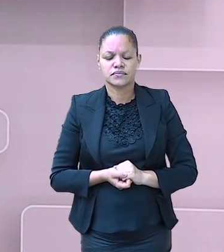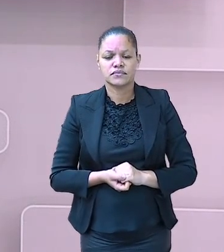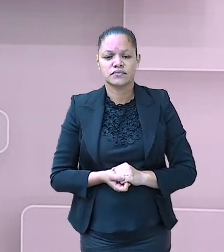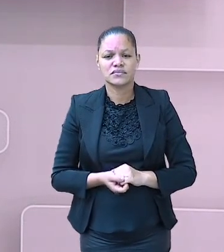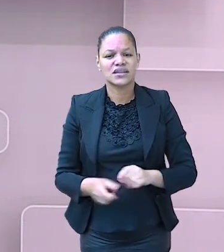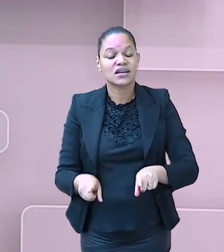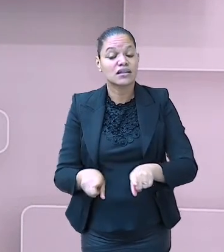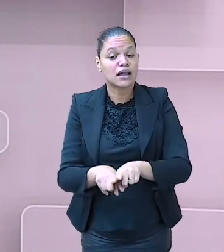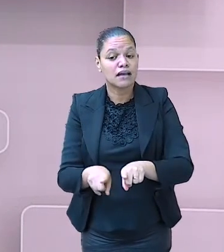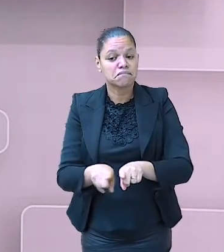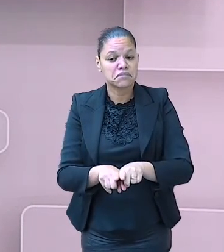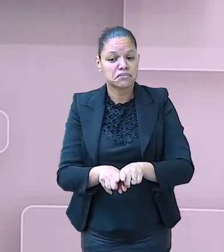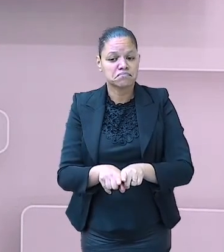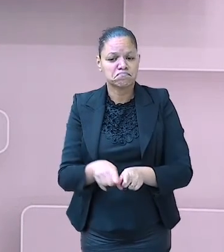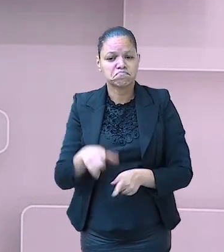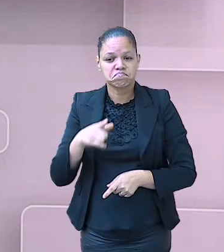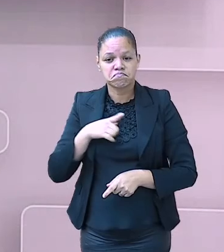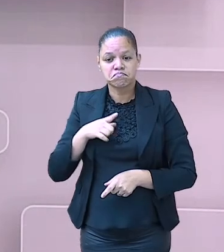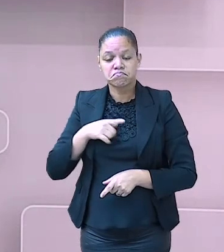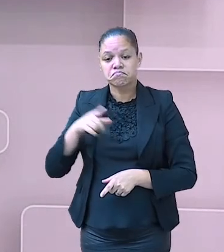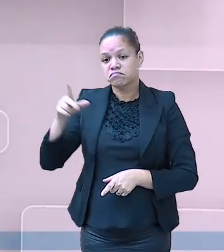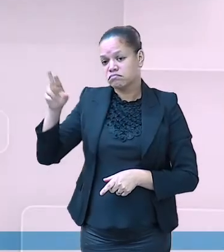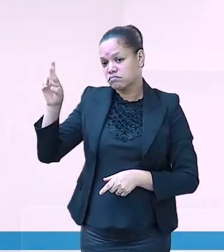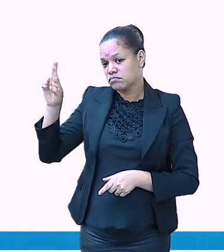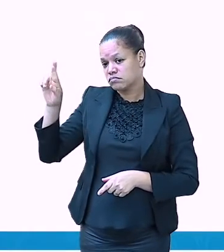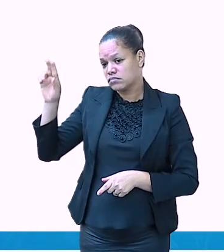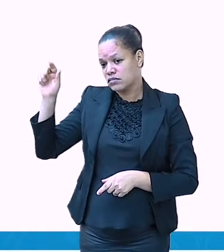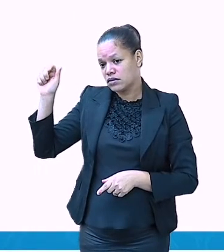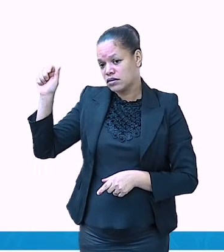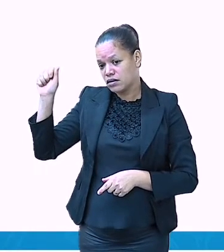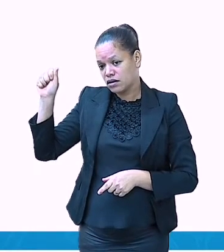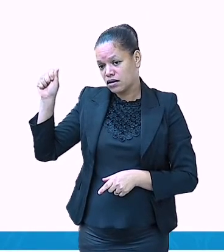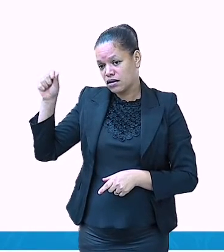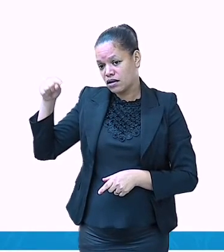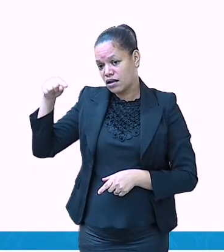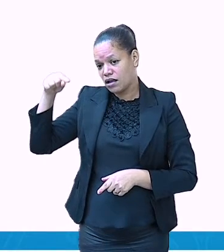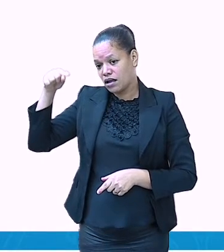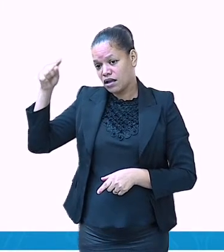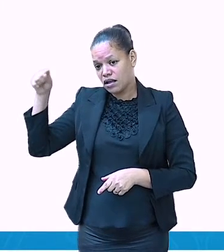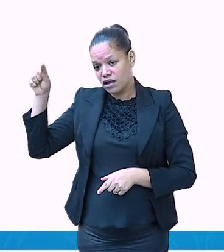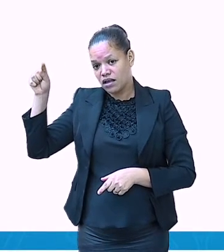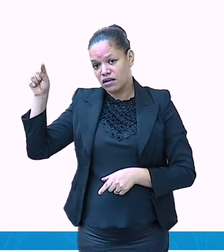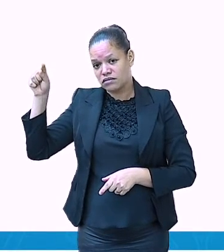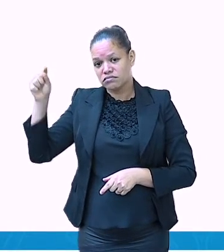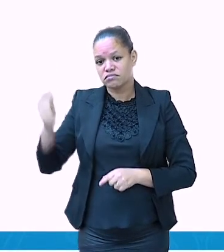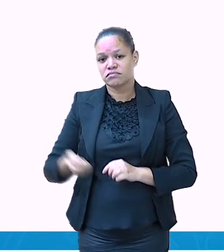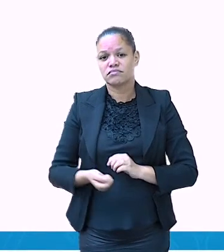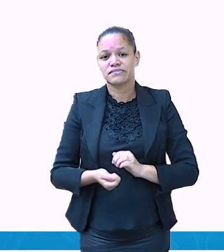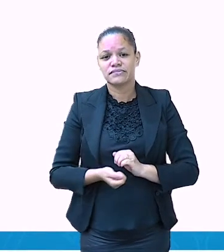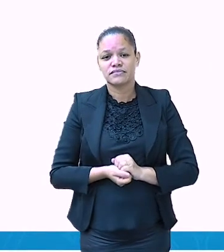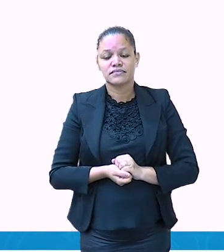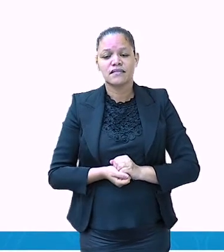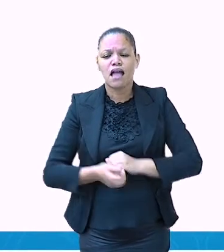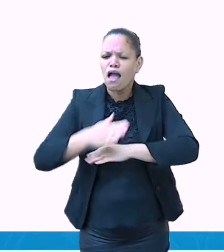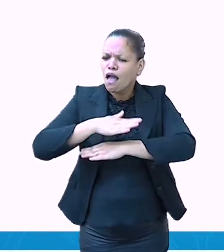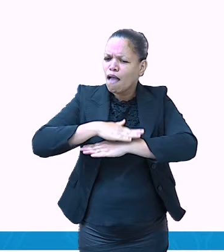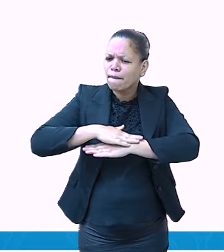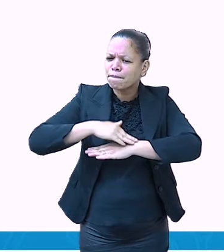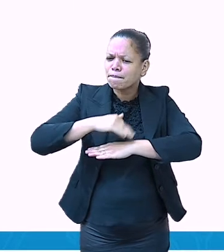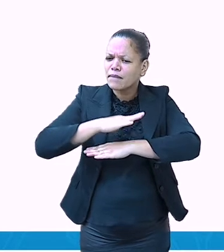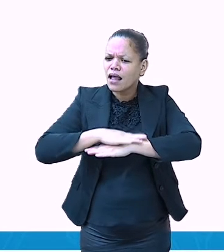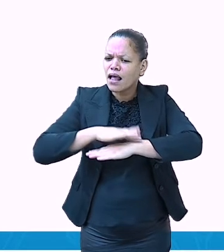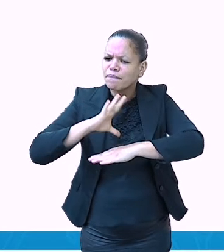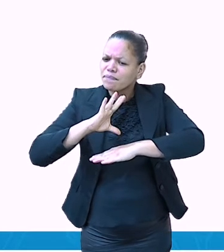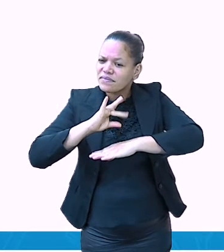Temos a rã. Olha a diferença. A pele da rã ela é mais molhadinha, ela é mais fina, ela é